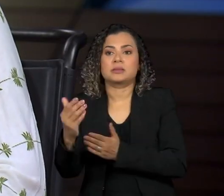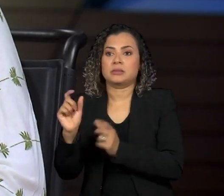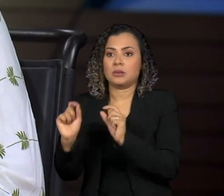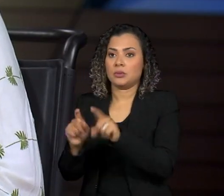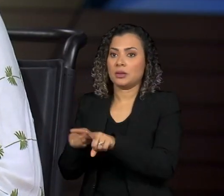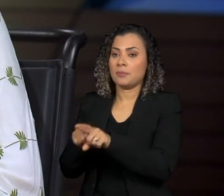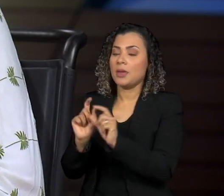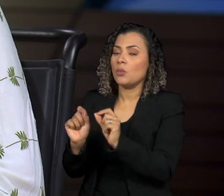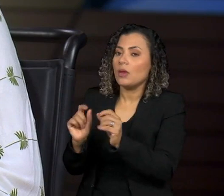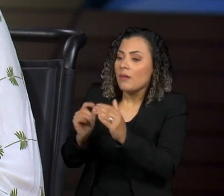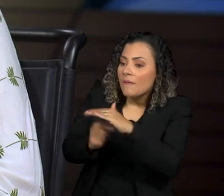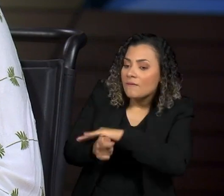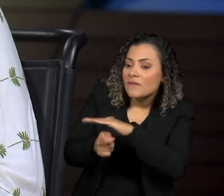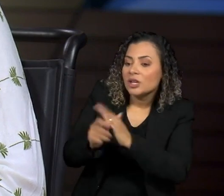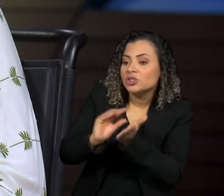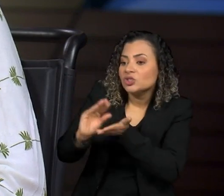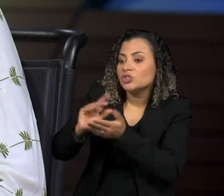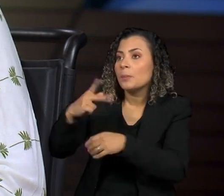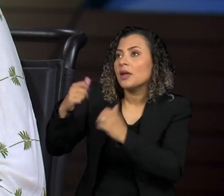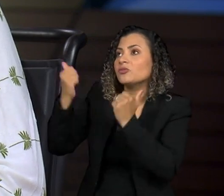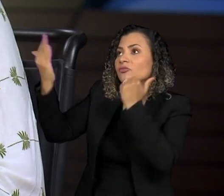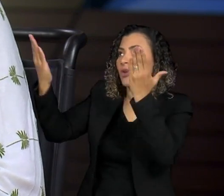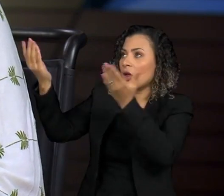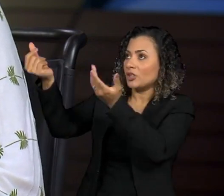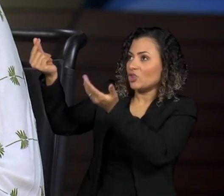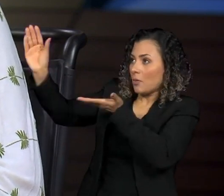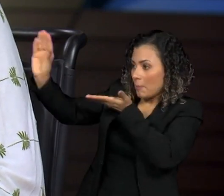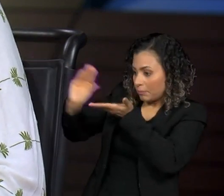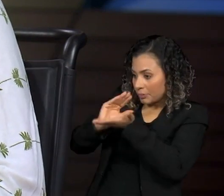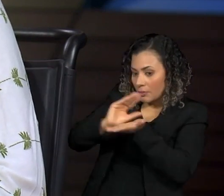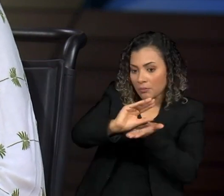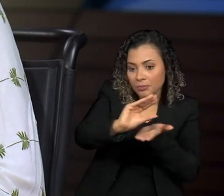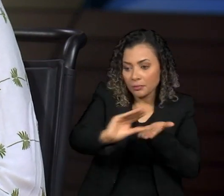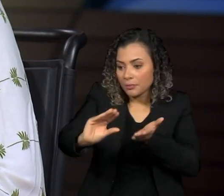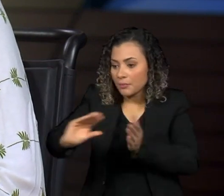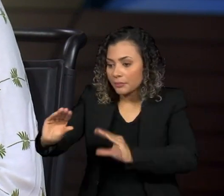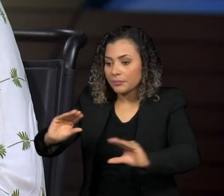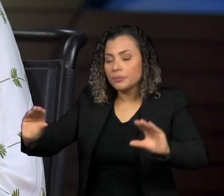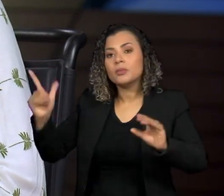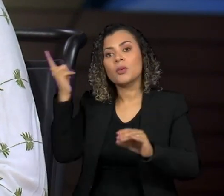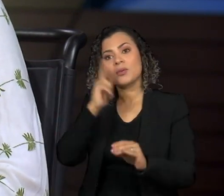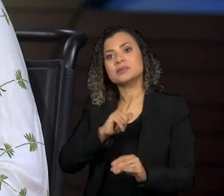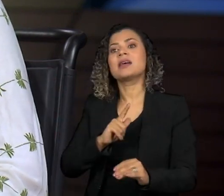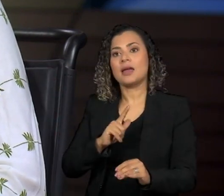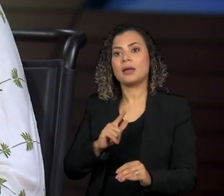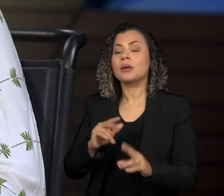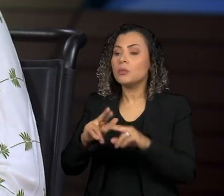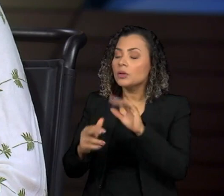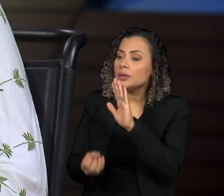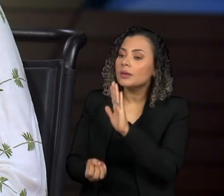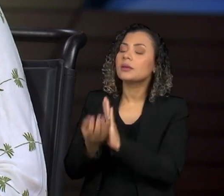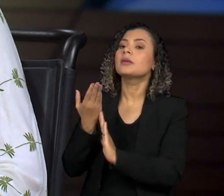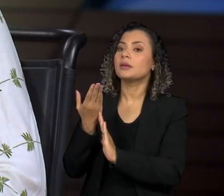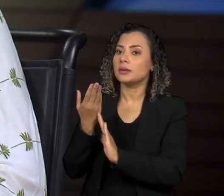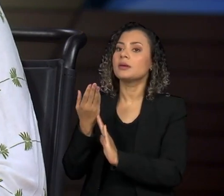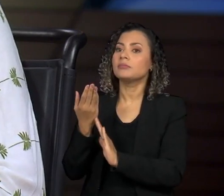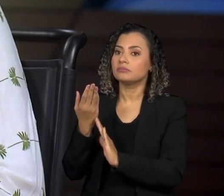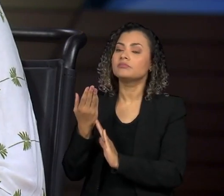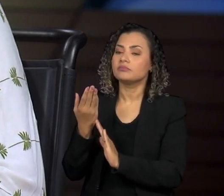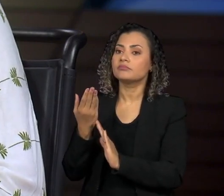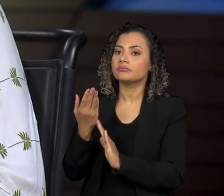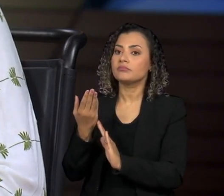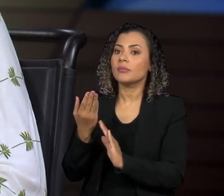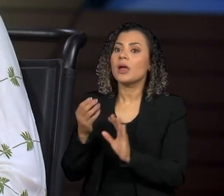vezes com recursos do exterior, mas nas infraestruturas verdes, né? Então você cria espaços que tem que ser